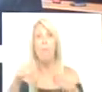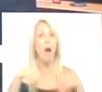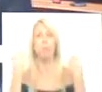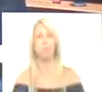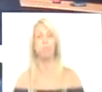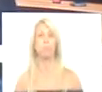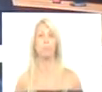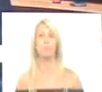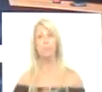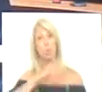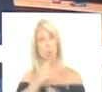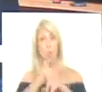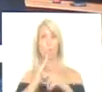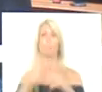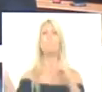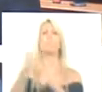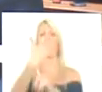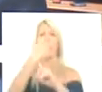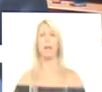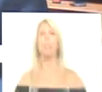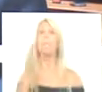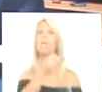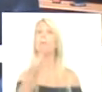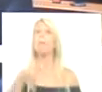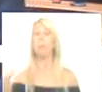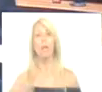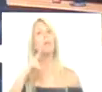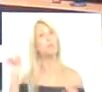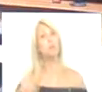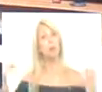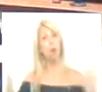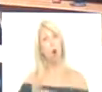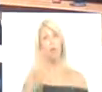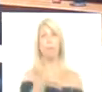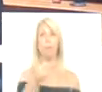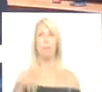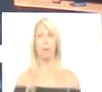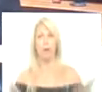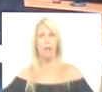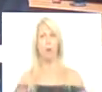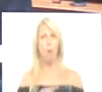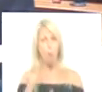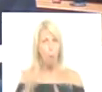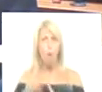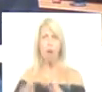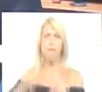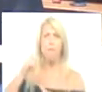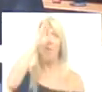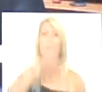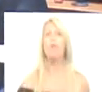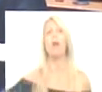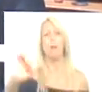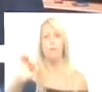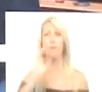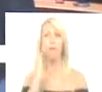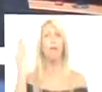E quanto à outra bandeira, as PPPs, sim, o corte das PPPs, então um ano da vossa governação